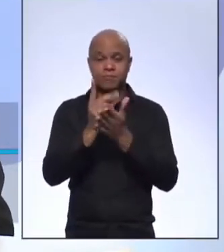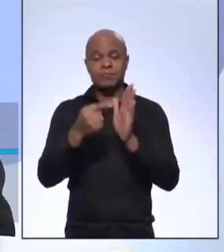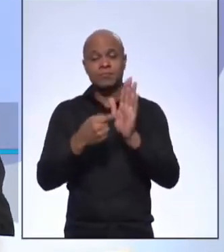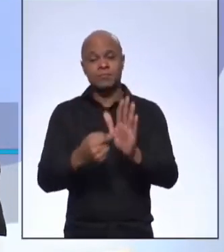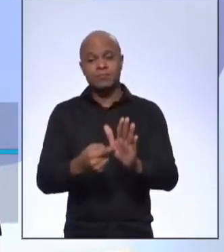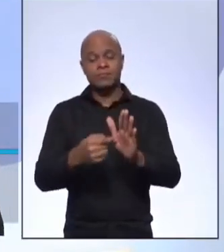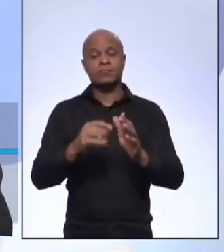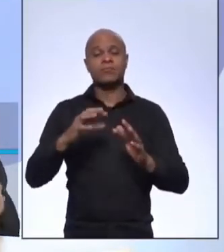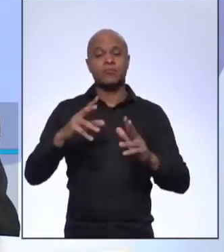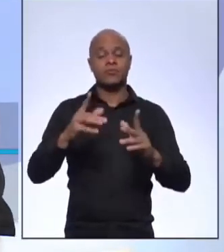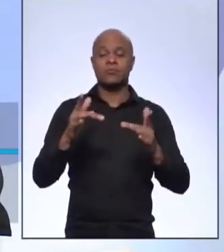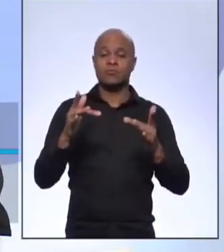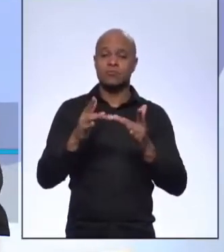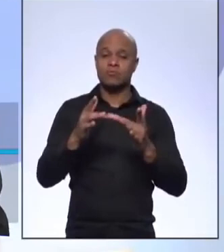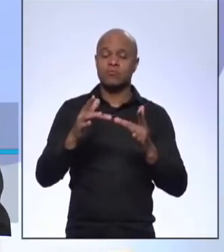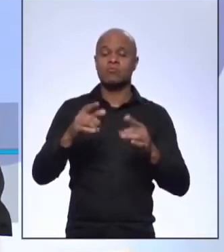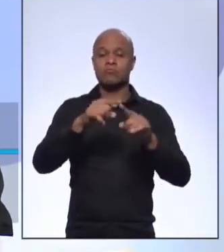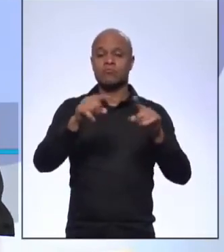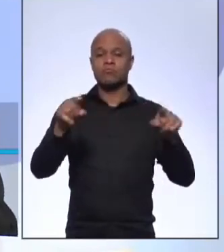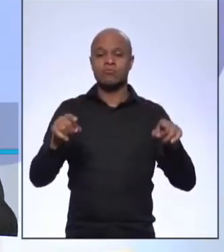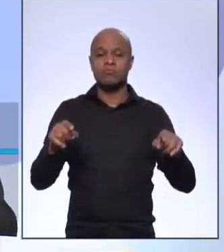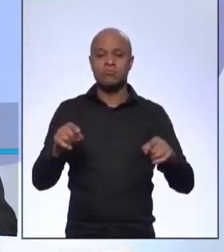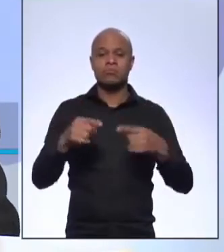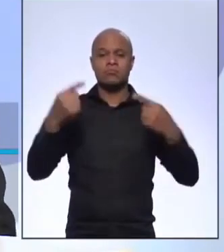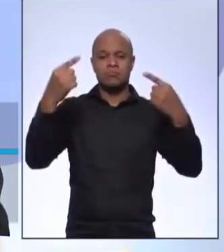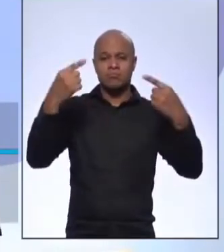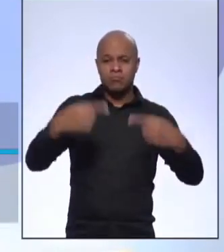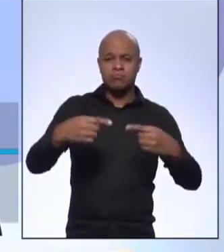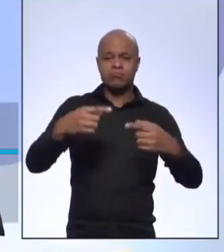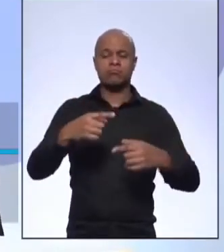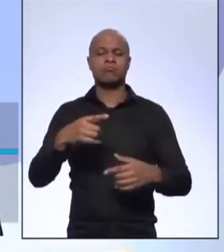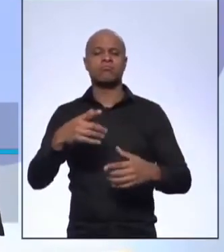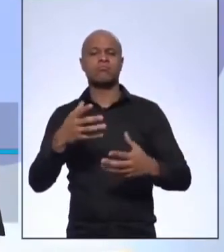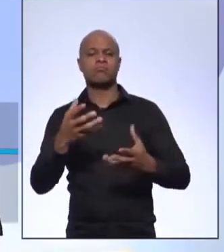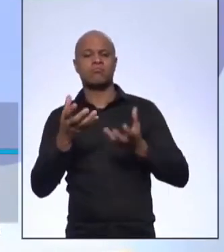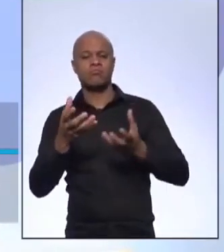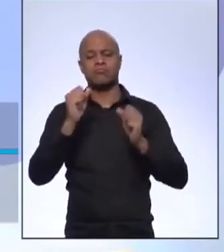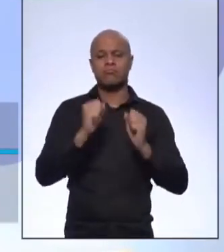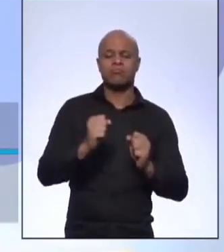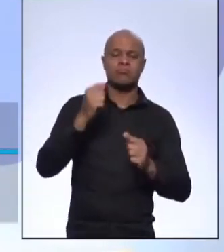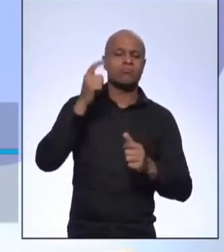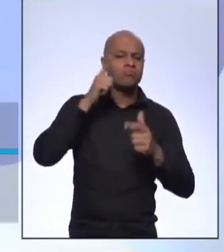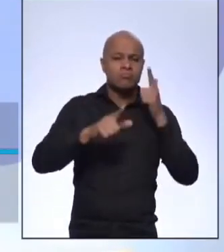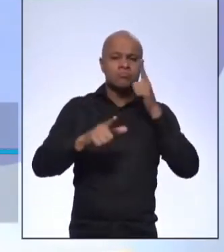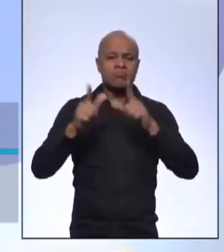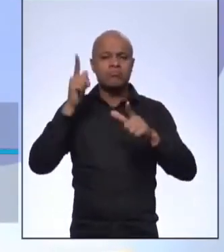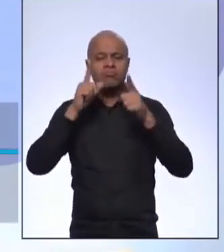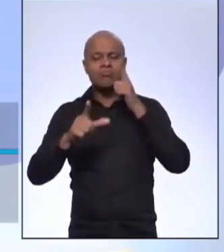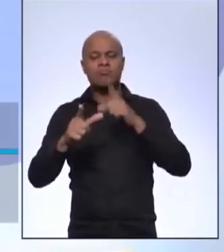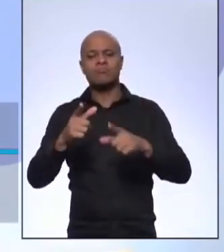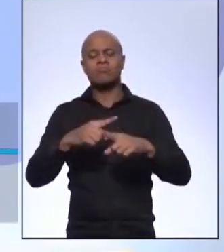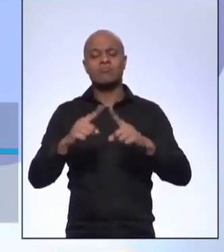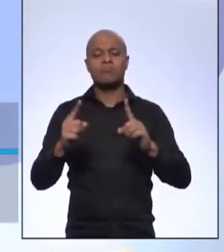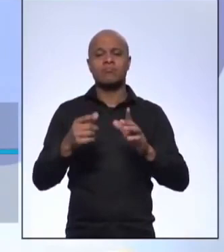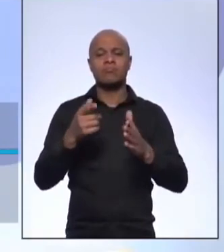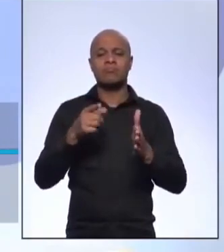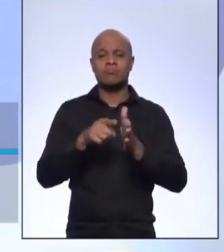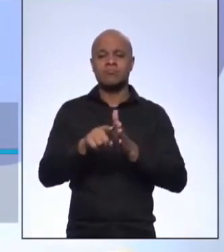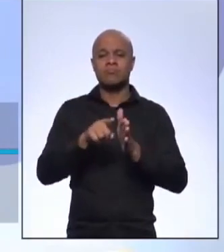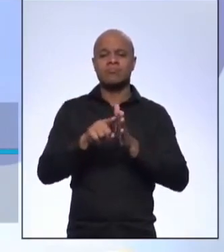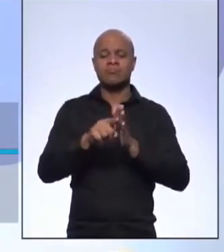questões ligadas ao território, né, essa disputa territorial, essa disputa de poder, porém, esses estudos eles apontam que é